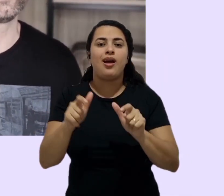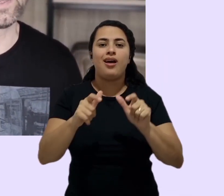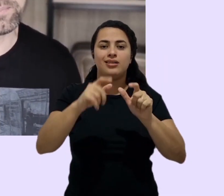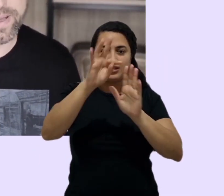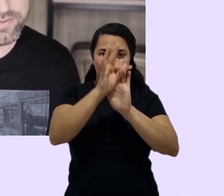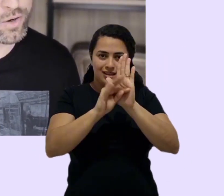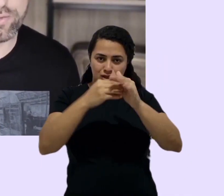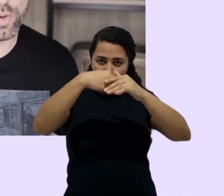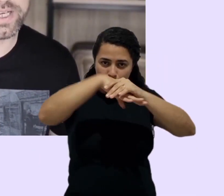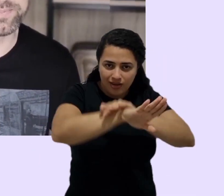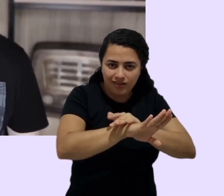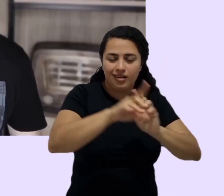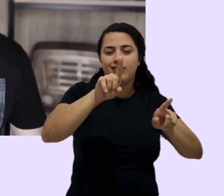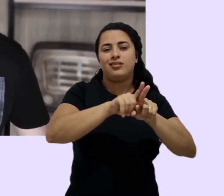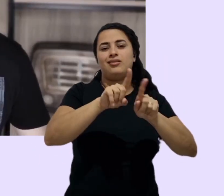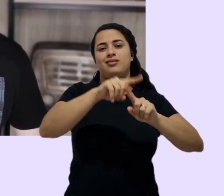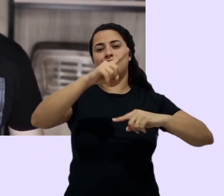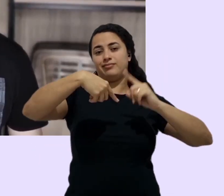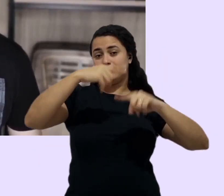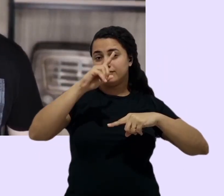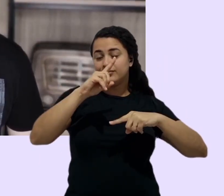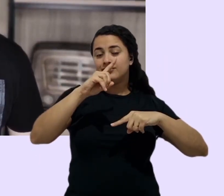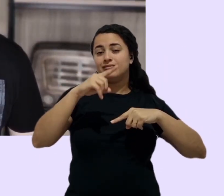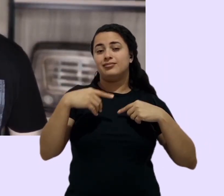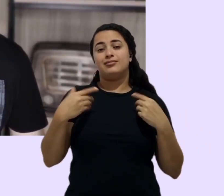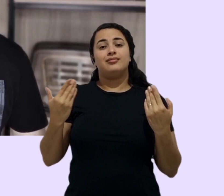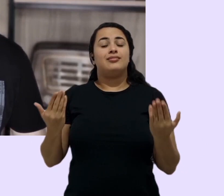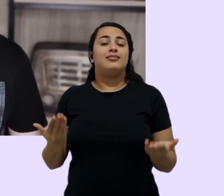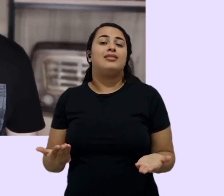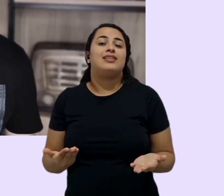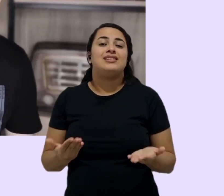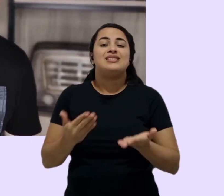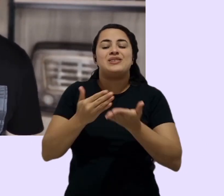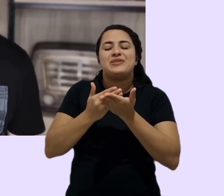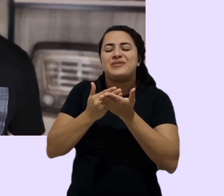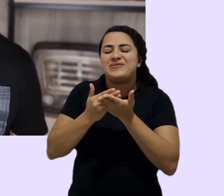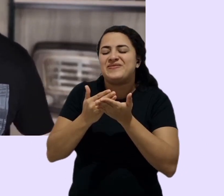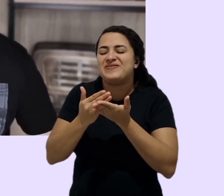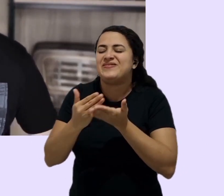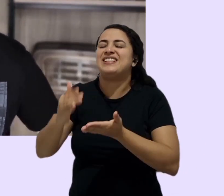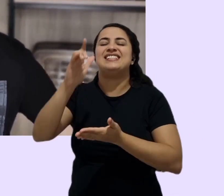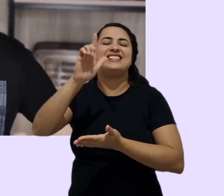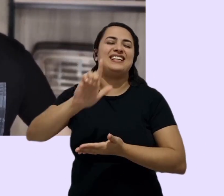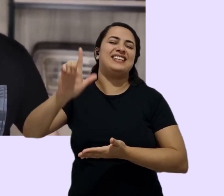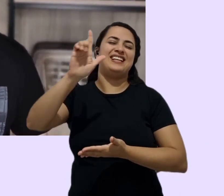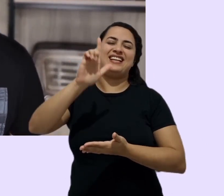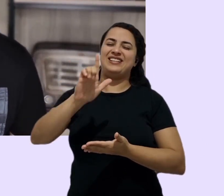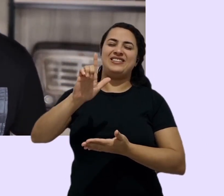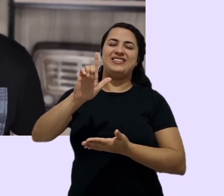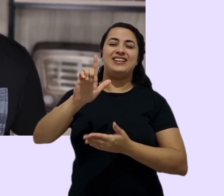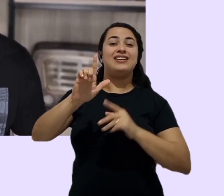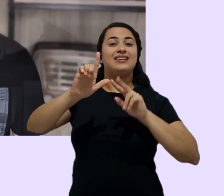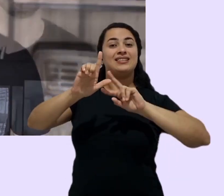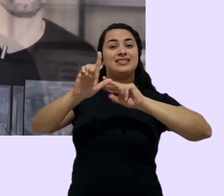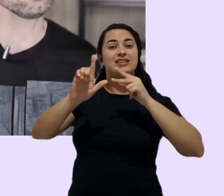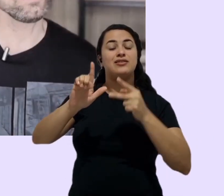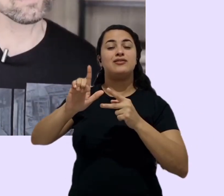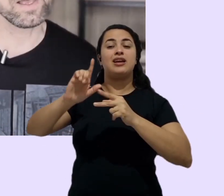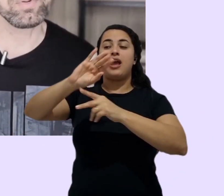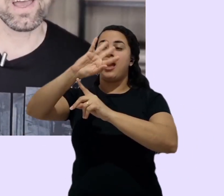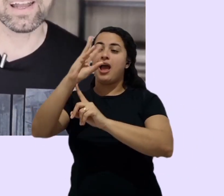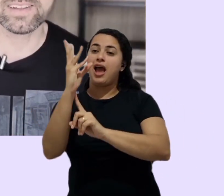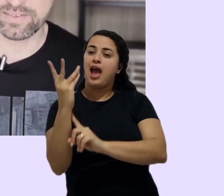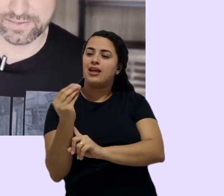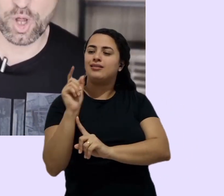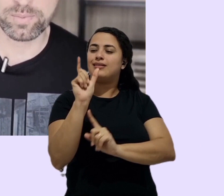texto também vão evoluir. E assim começa a surgir a literatura, a arte de lidar com as palavras. Só que